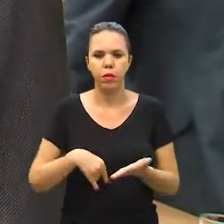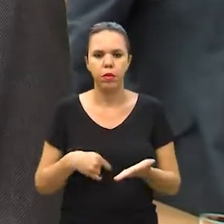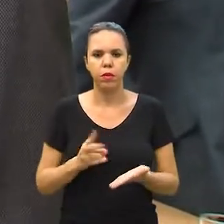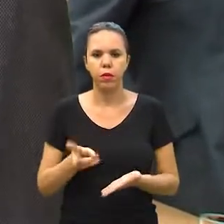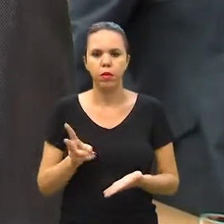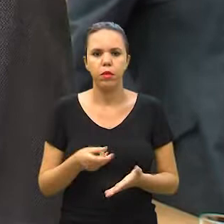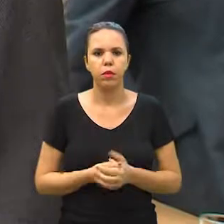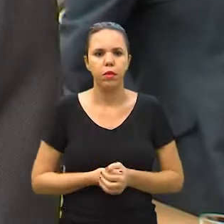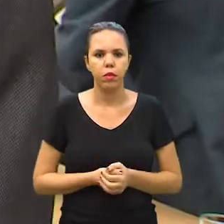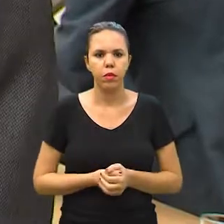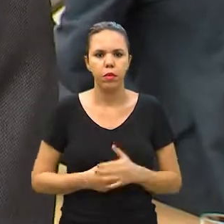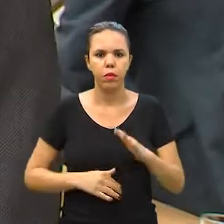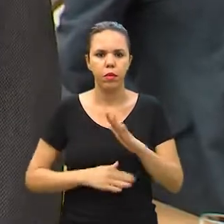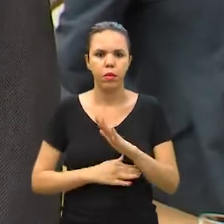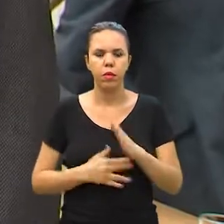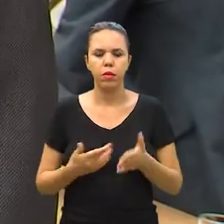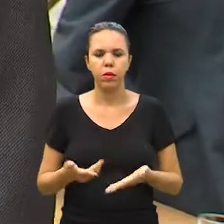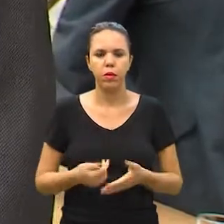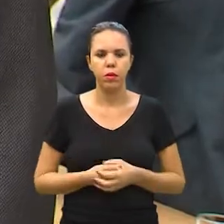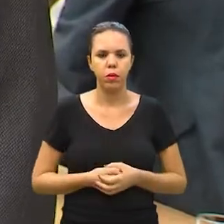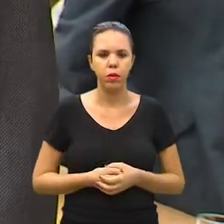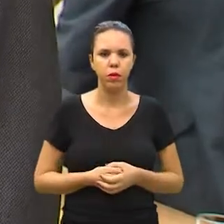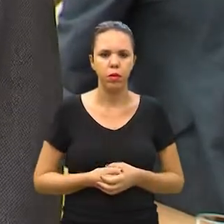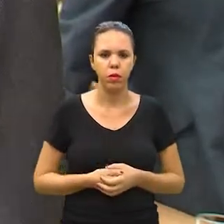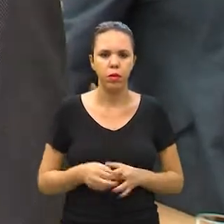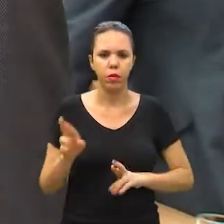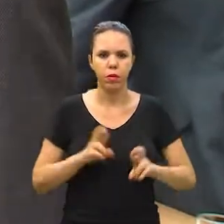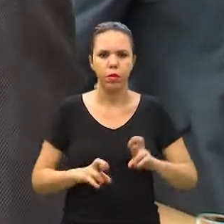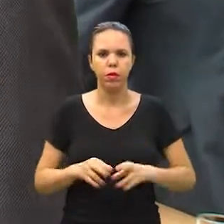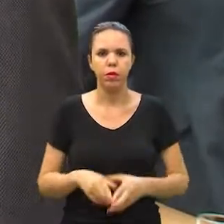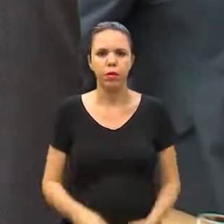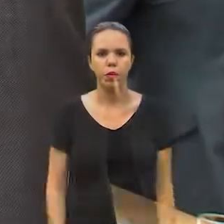do relatório, nós vamos dar continuidade aqui à nossa Casa Legislativa na fiscalização.